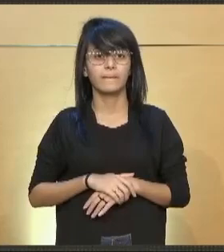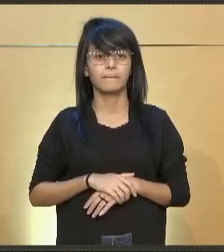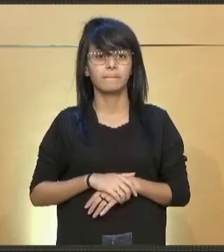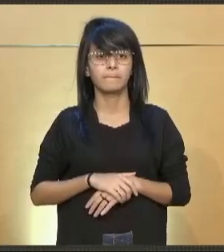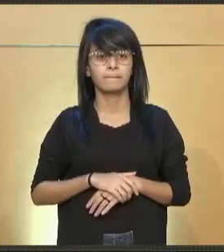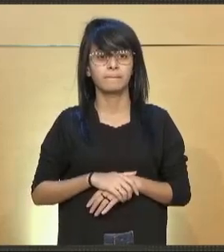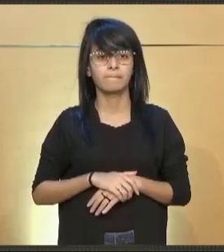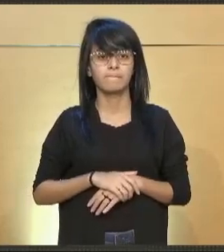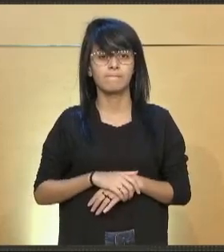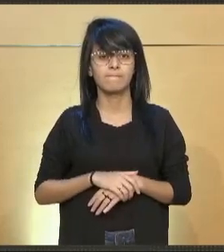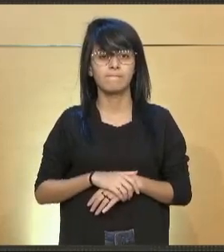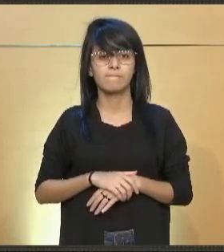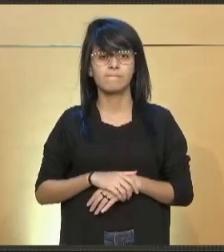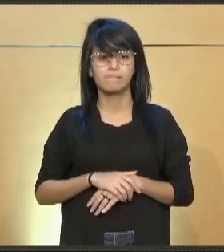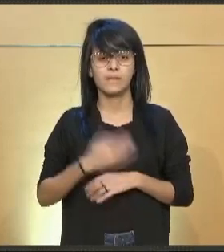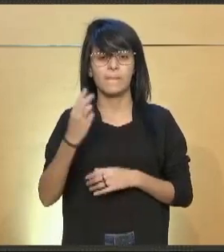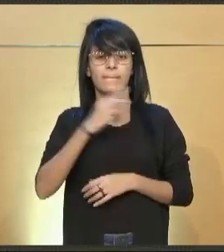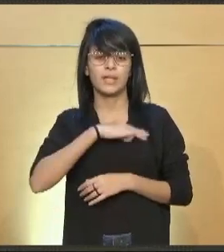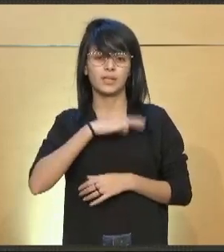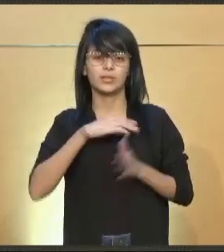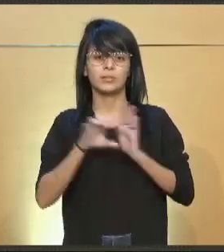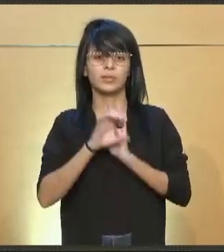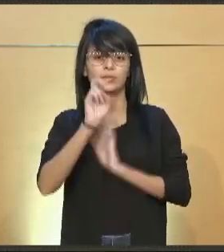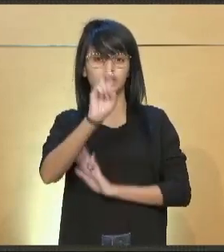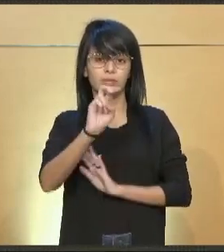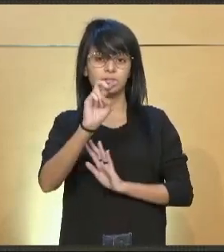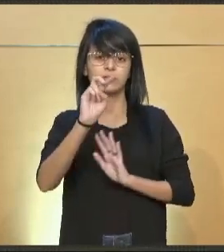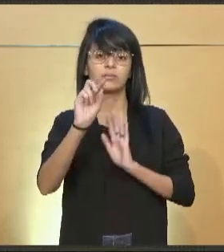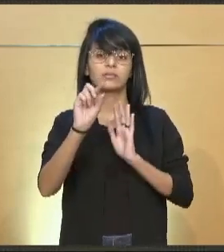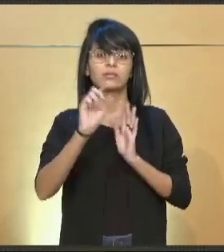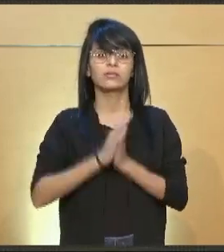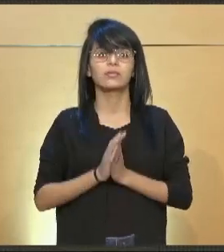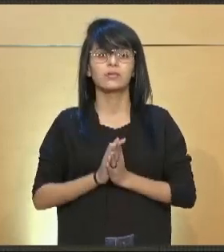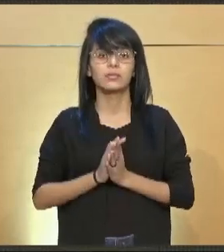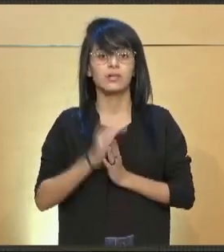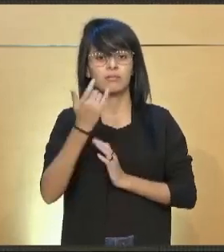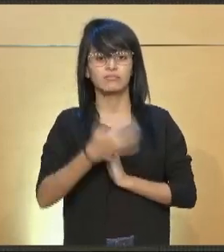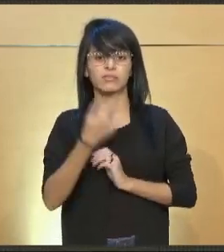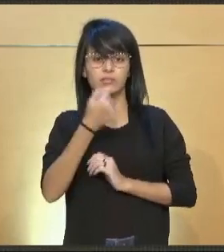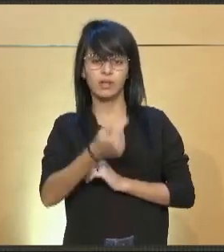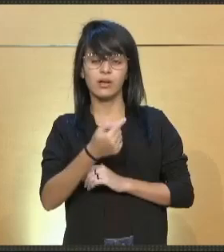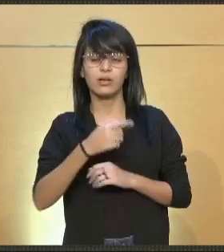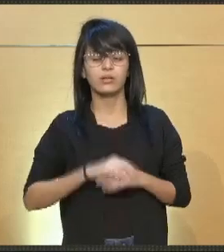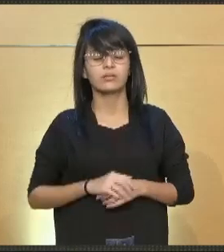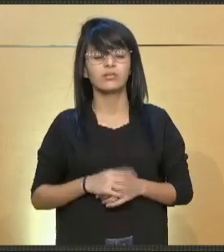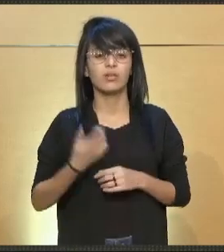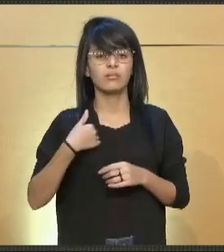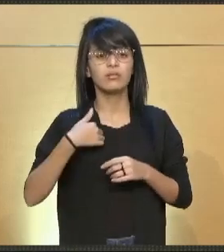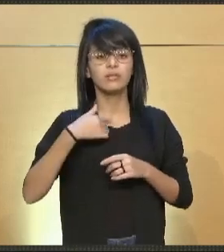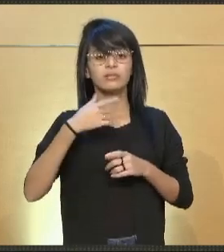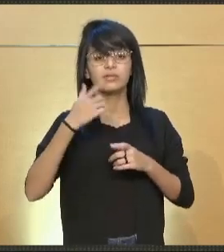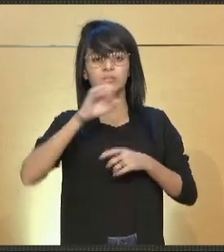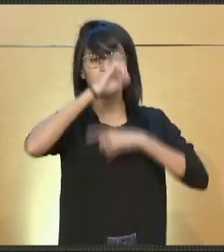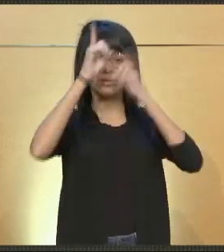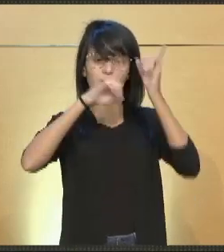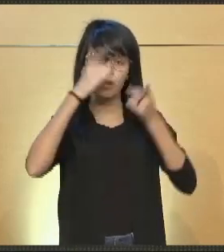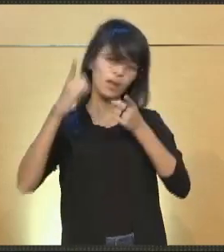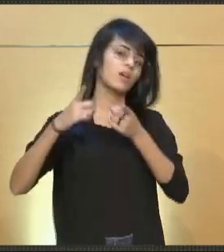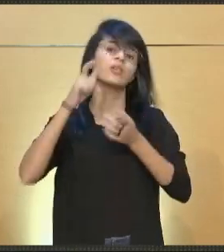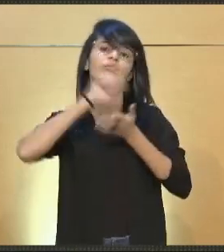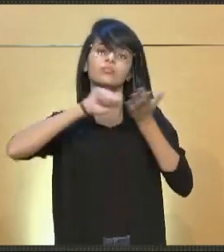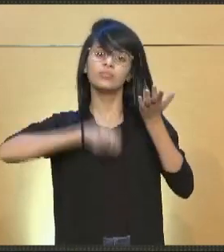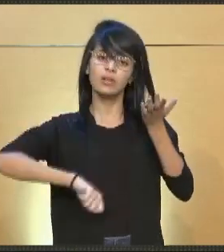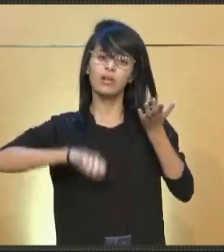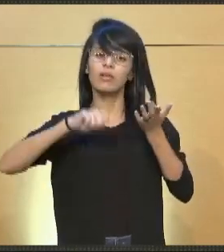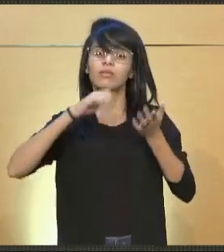na seção do livro de Mateus, do capítulo 5 a 7, que é a parte onde essas ideias do autor do Decálogo,